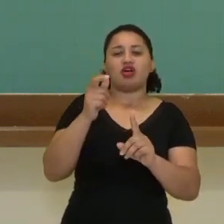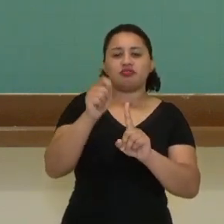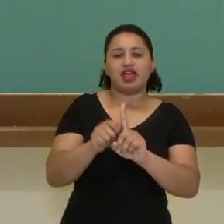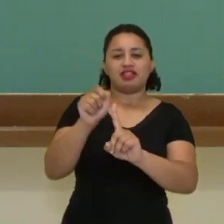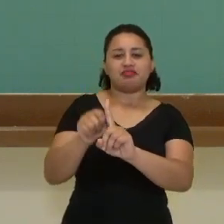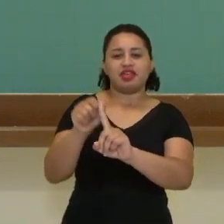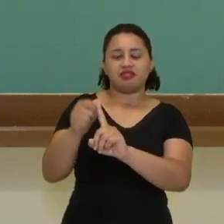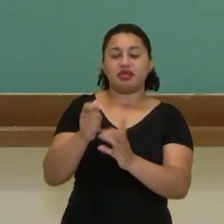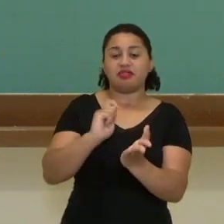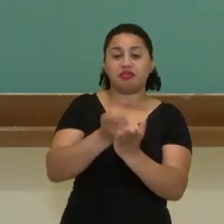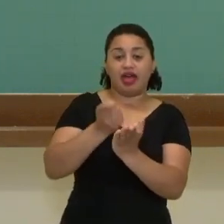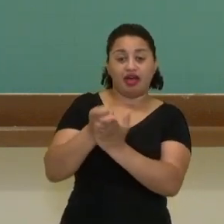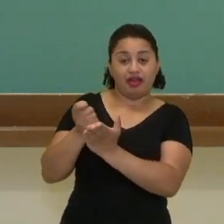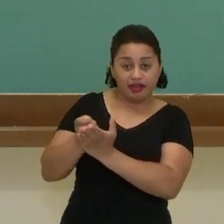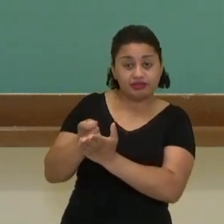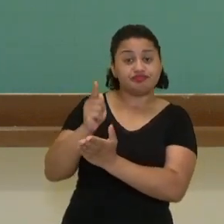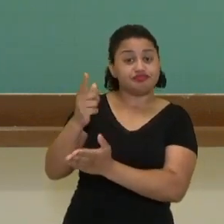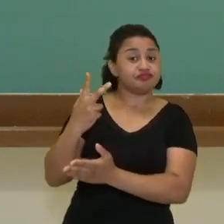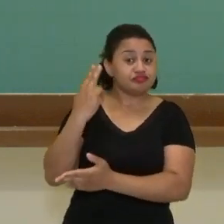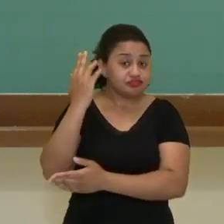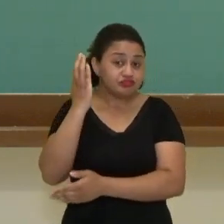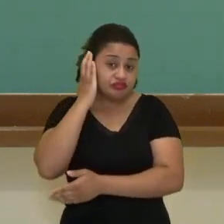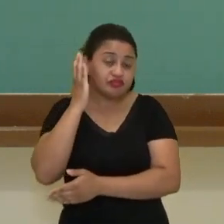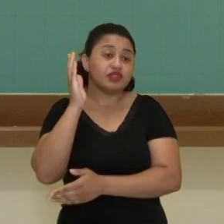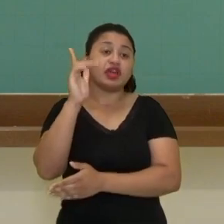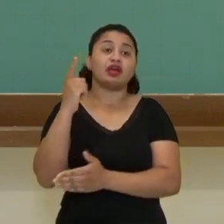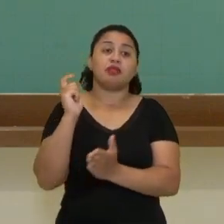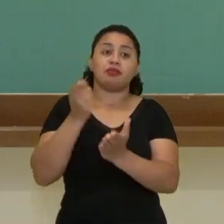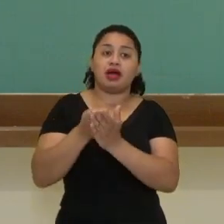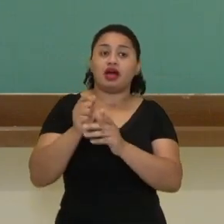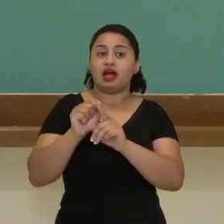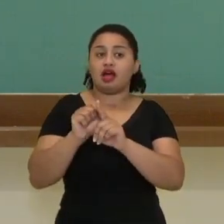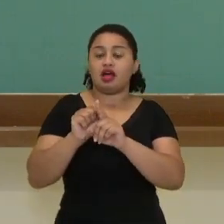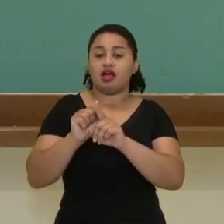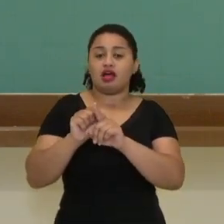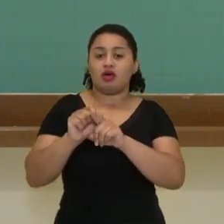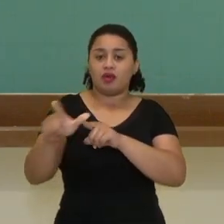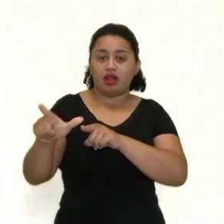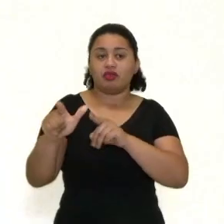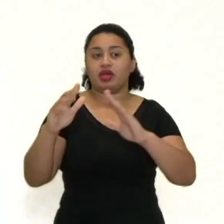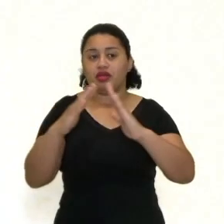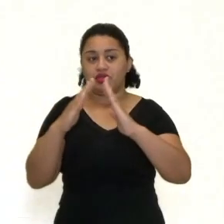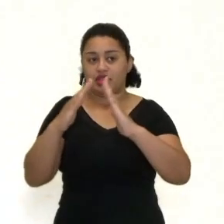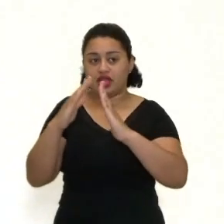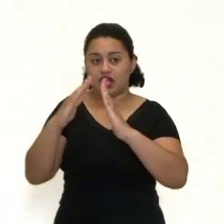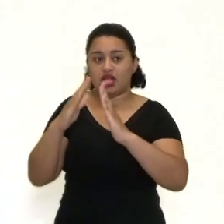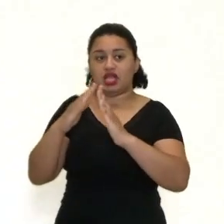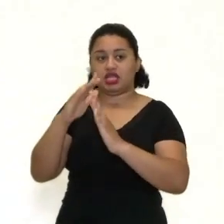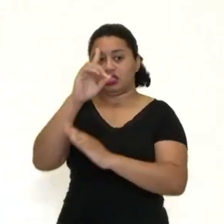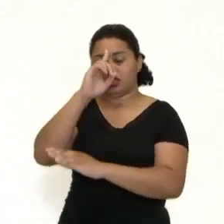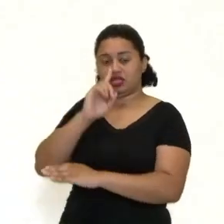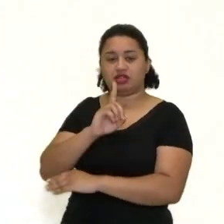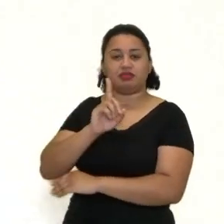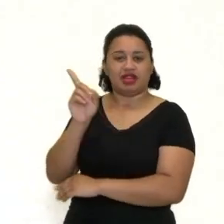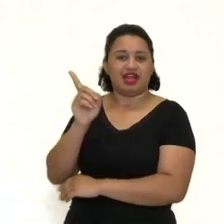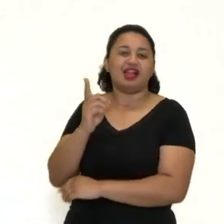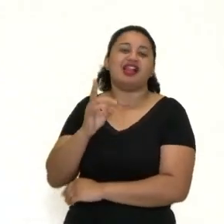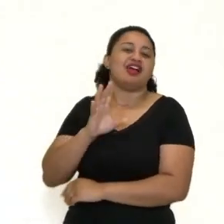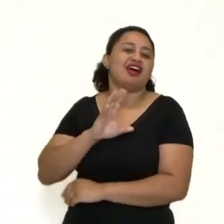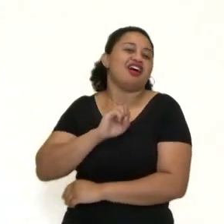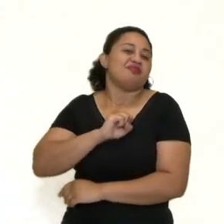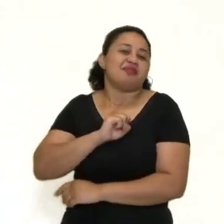velho dele. Paga uma mesada para Vincent pagar o aluguel dessa casa, que é a Casa Amarela. Vincent adorava a cor